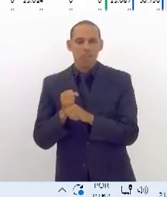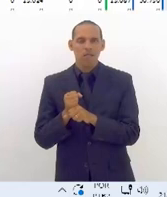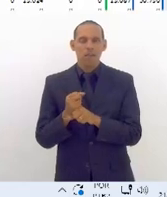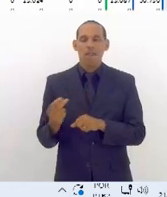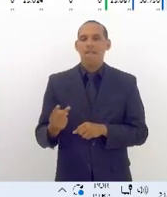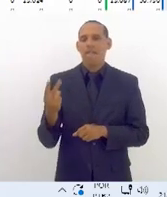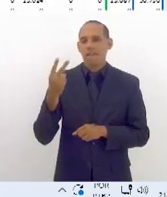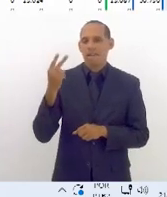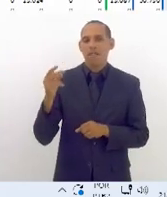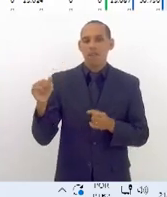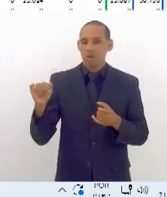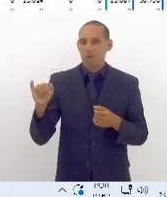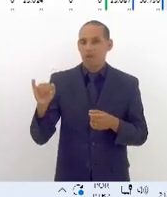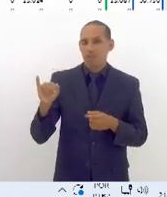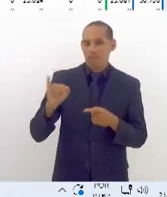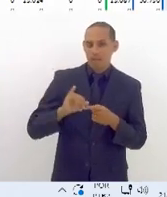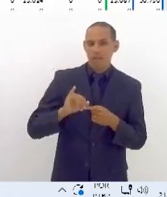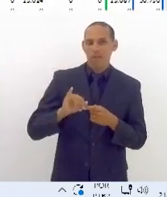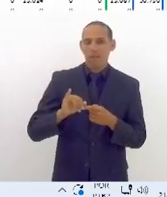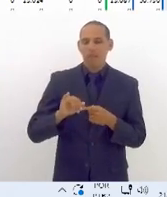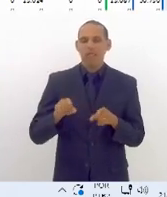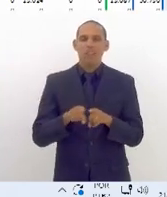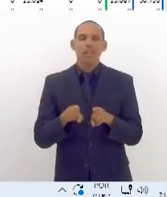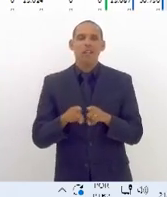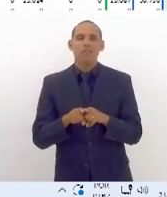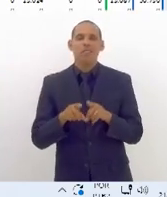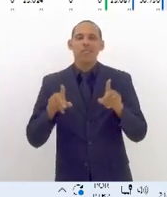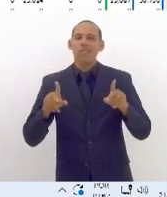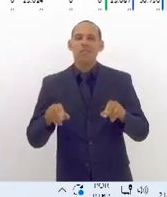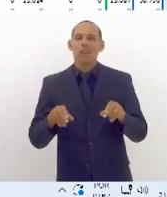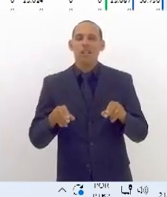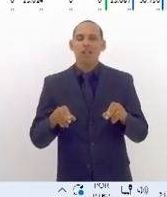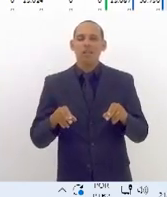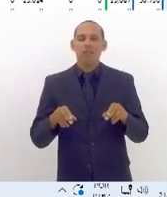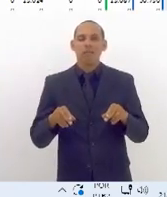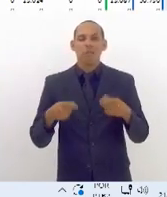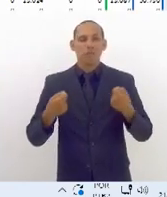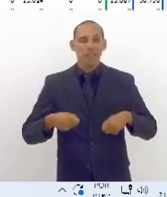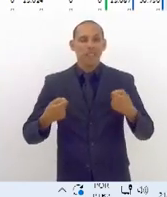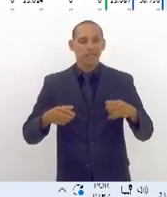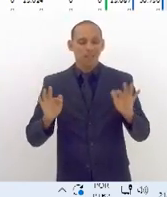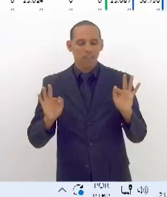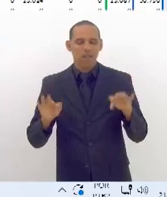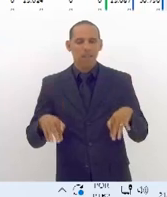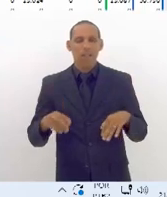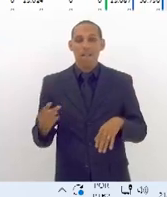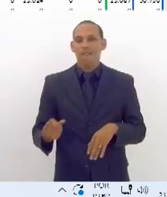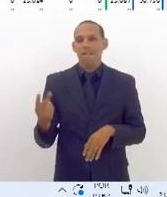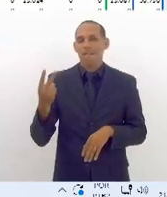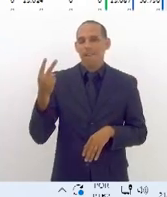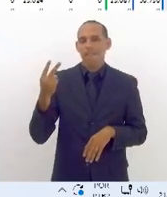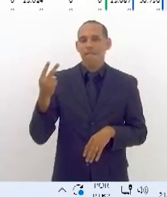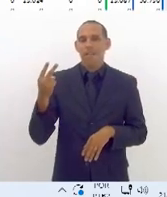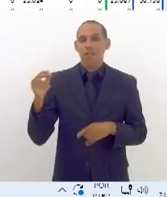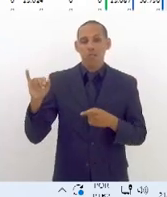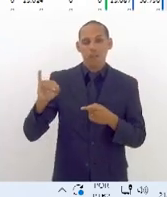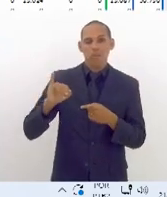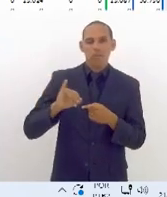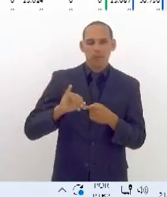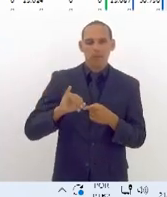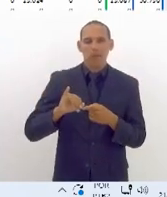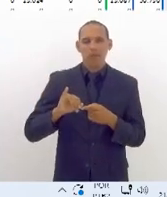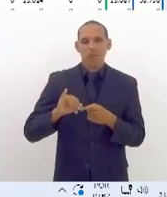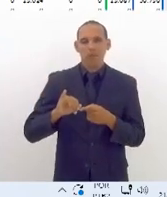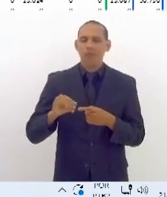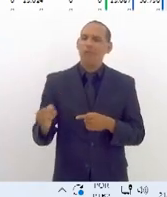o total por produto e a mesma coisa para demanda final o valor das importações associadas a demanda Federal